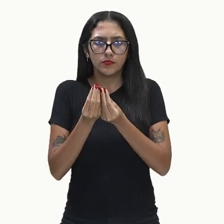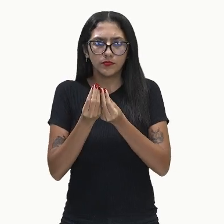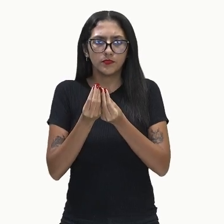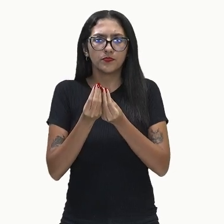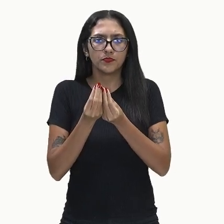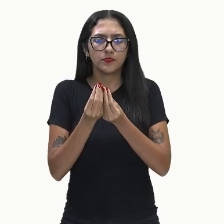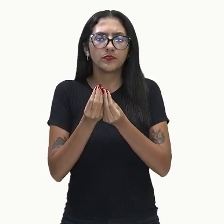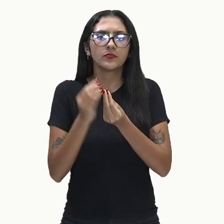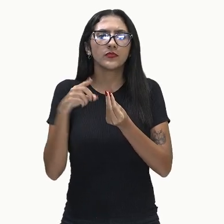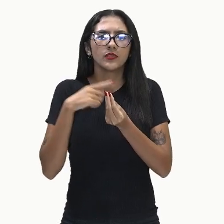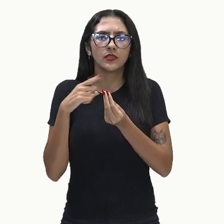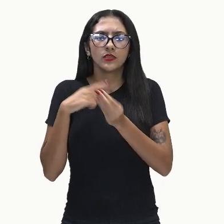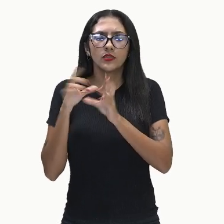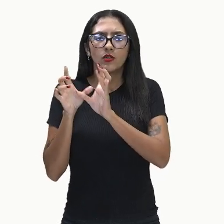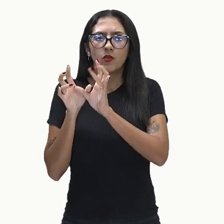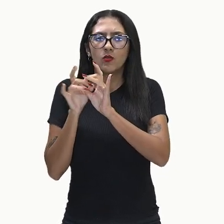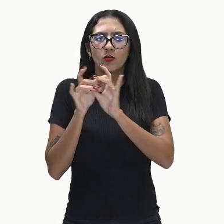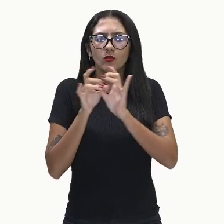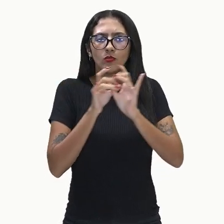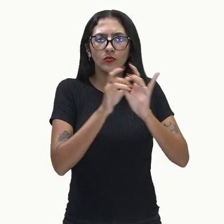o impulso nervoso